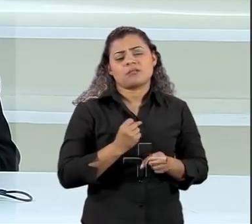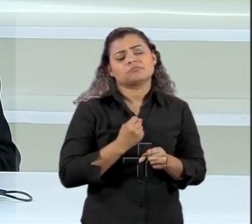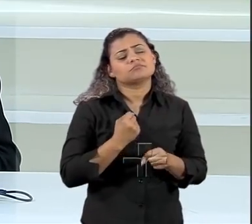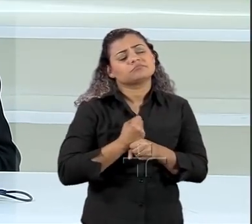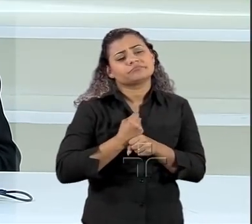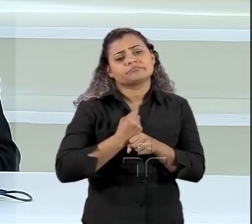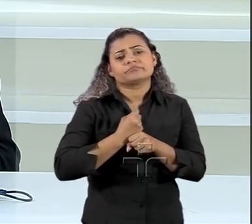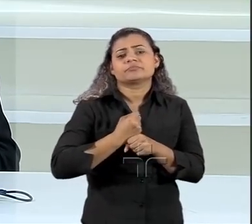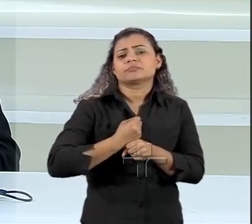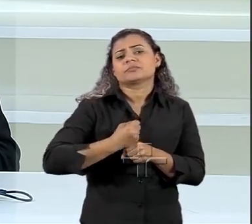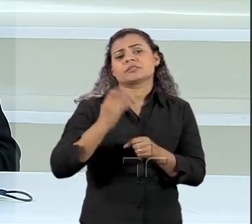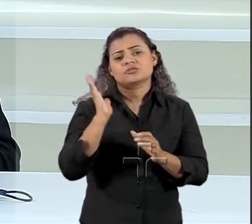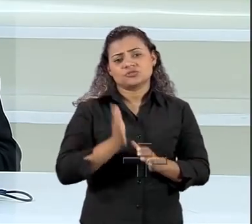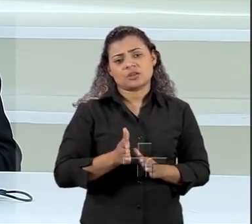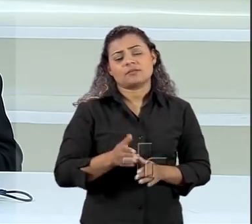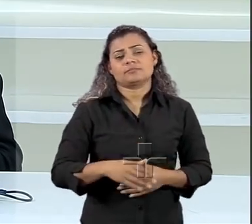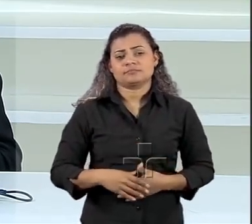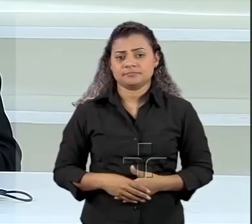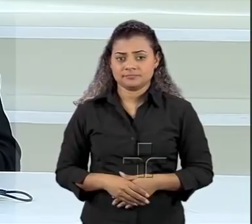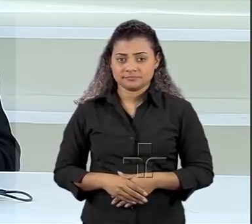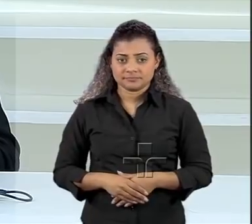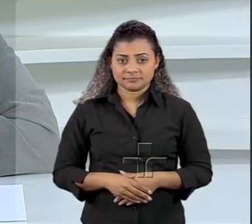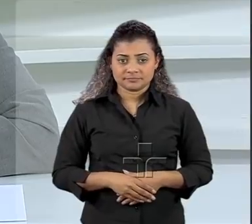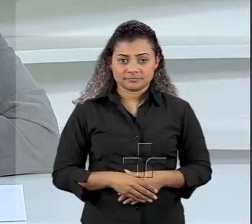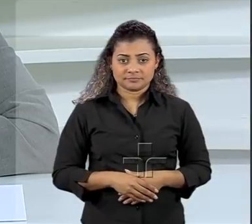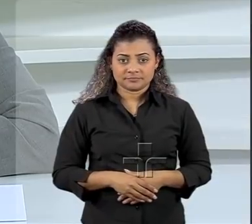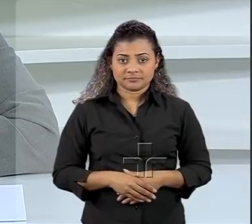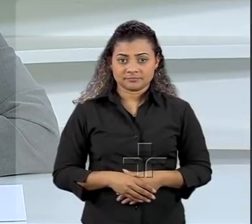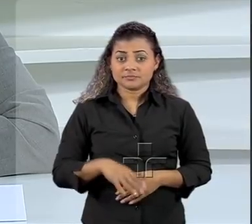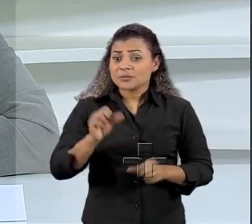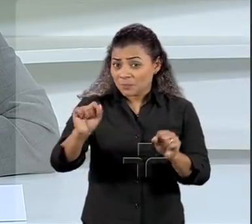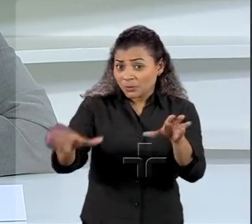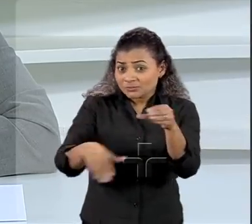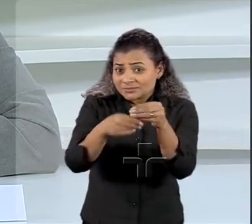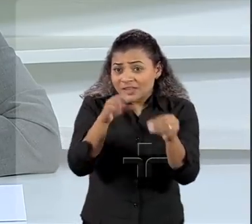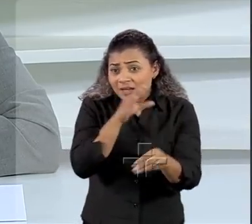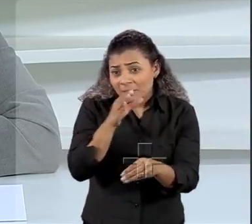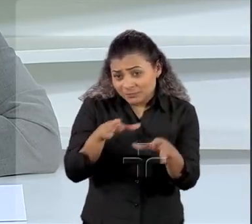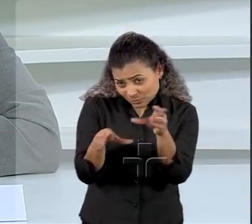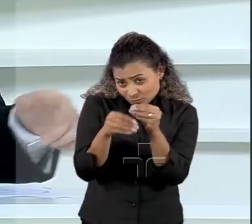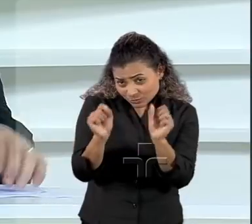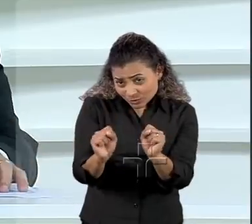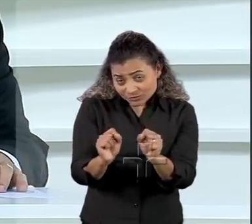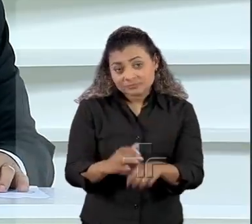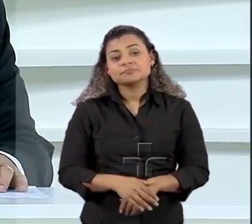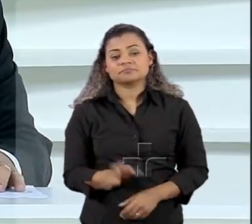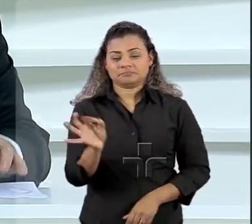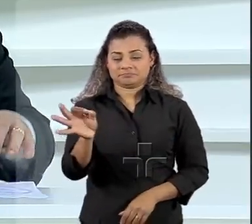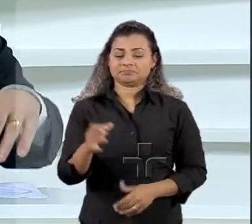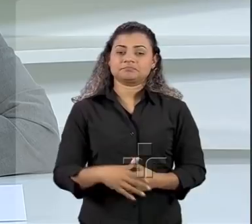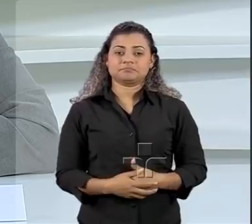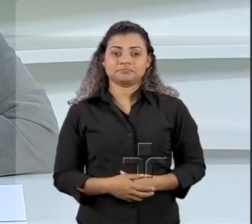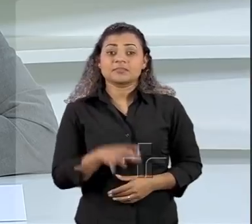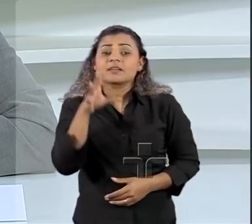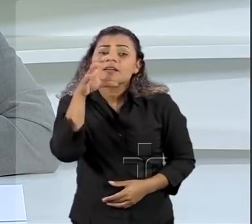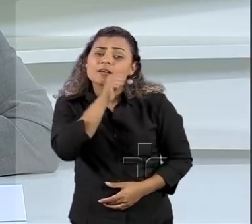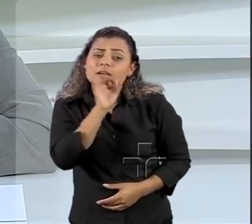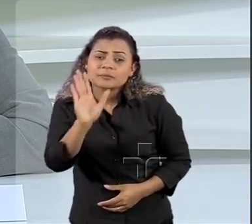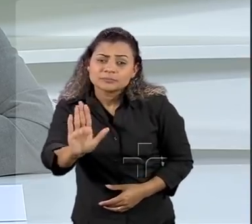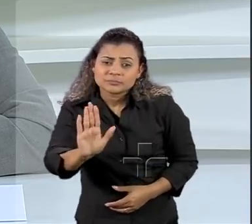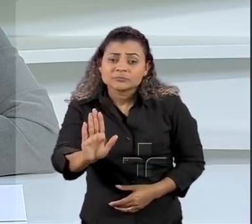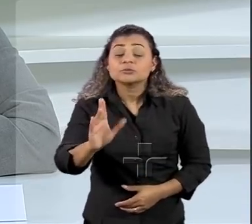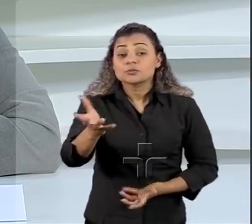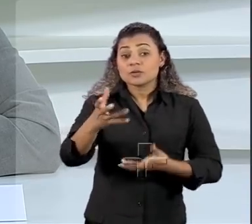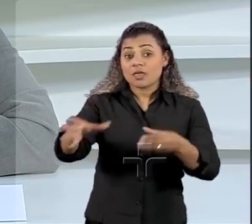de emenda constitucional. Não sei se eu posso complementar algumas coisas, já não? Pode, fala. Bom, rapidamente, eu queria pegar